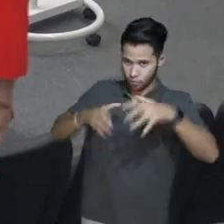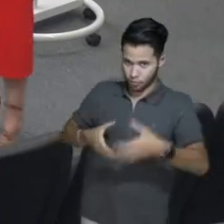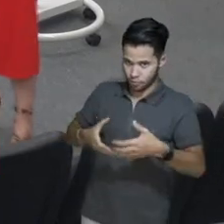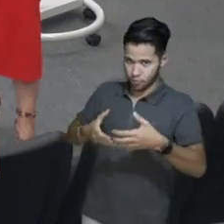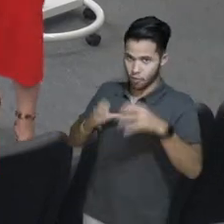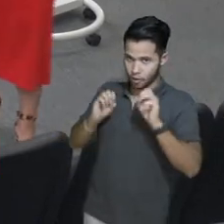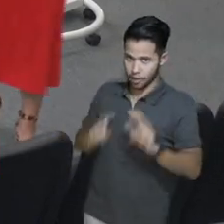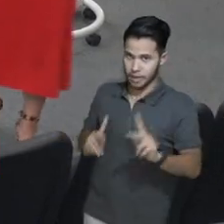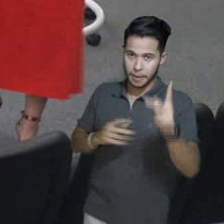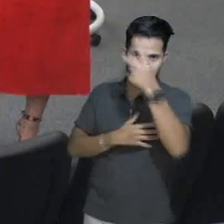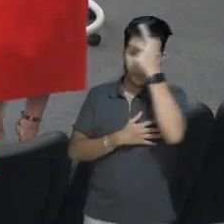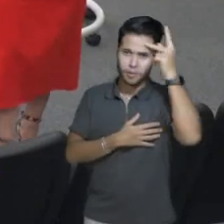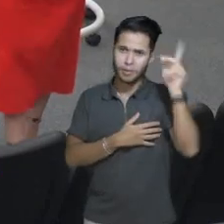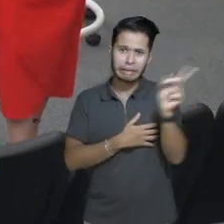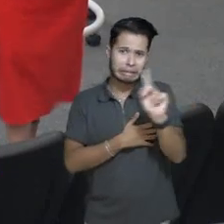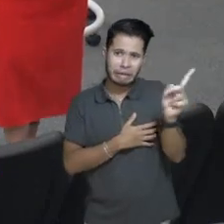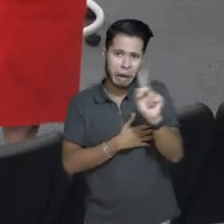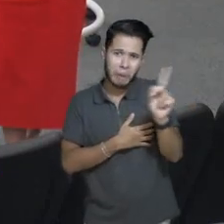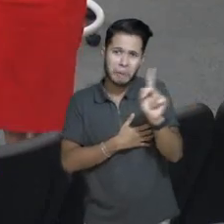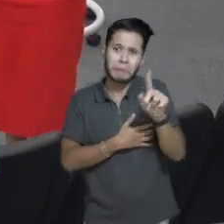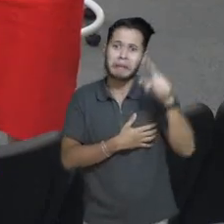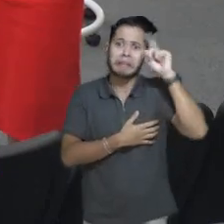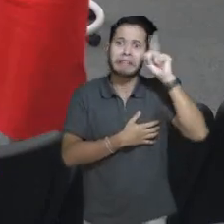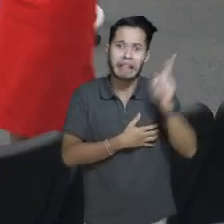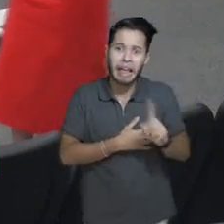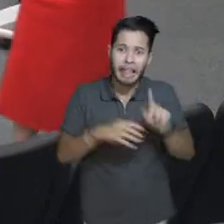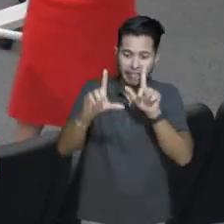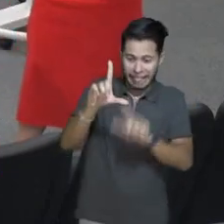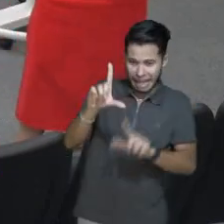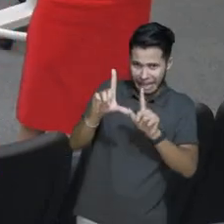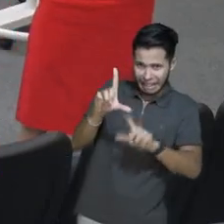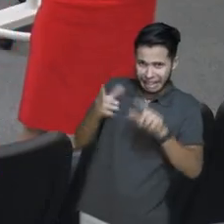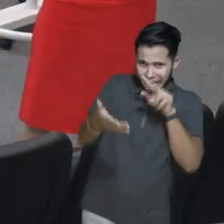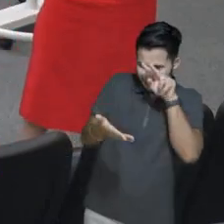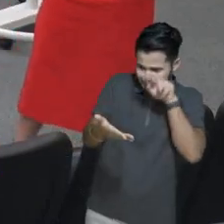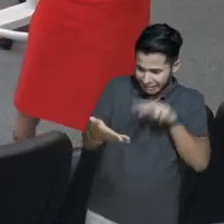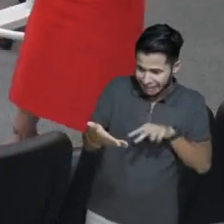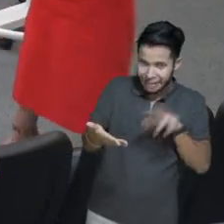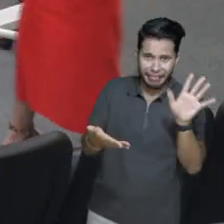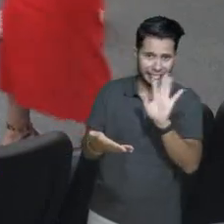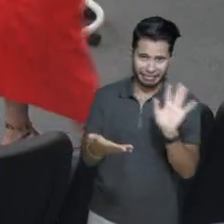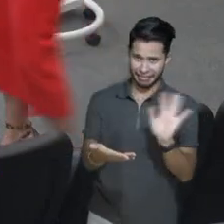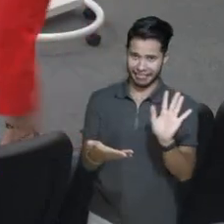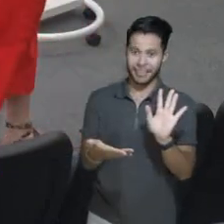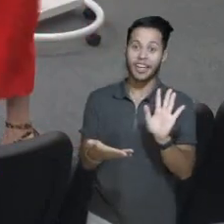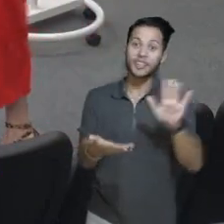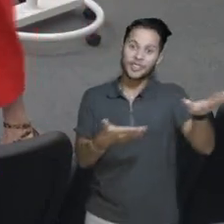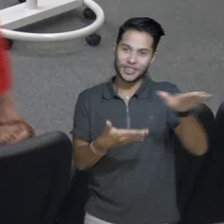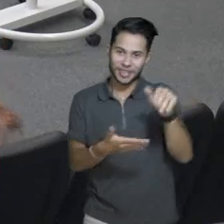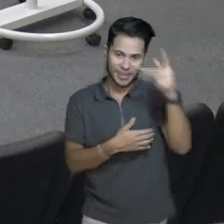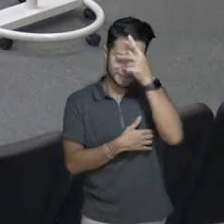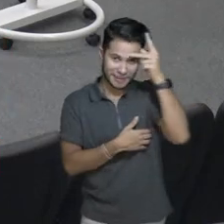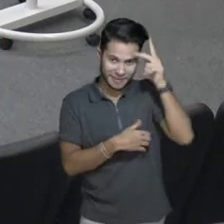quem não entender a letra chama a ajuda do colega chama o representante do